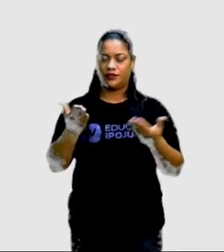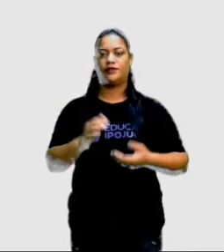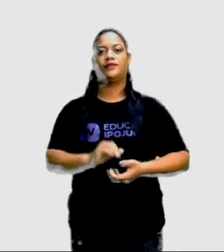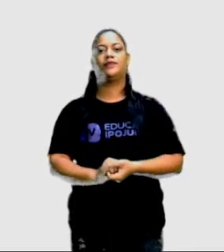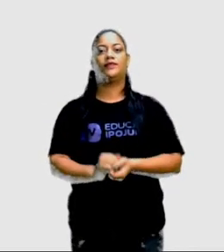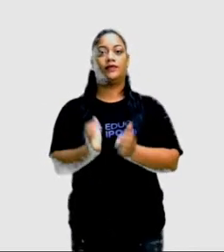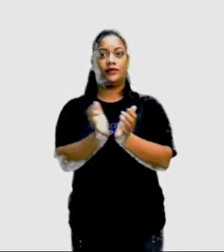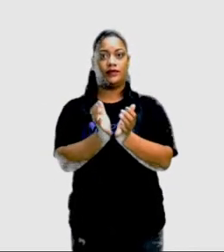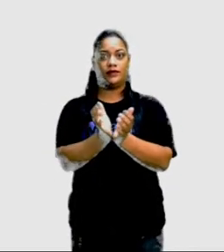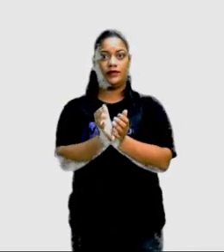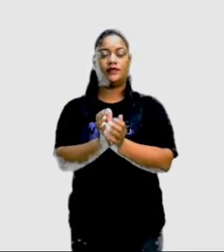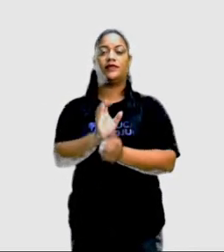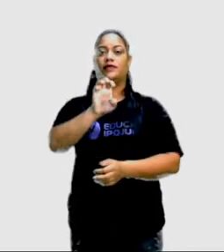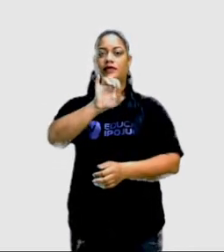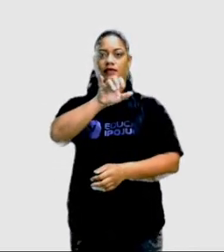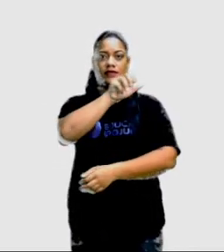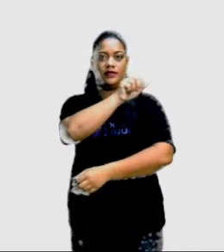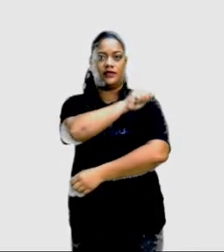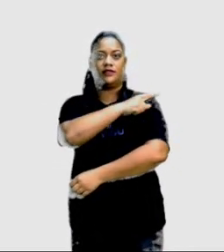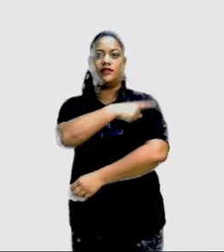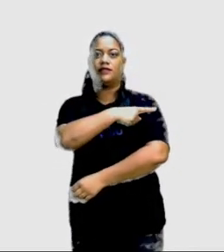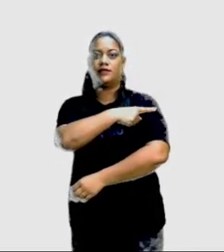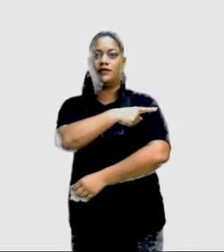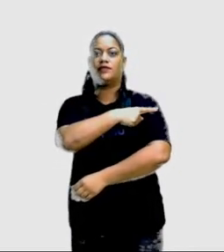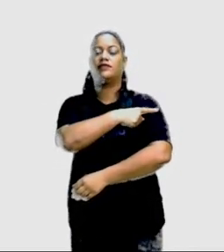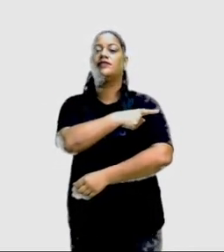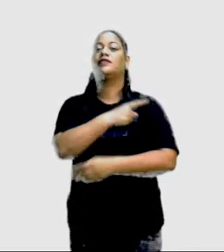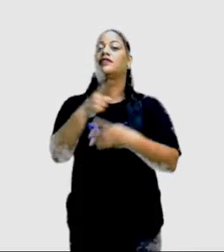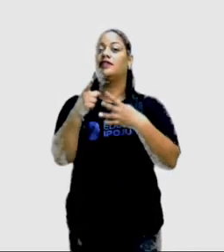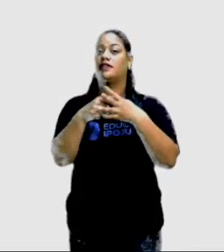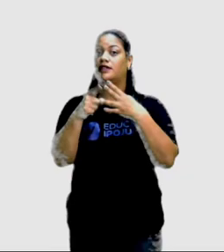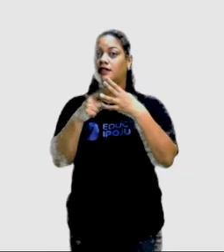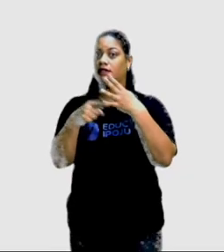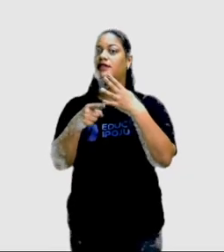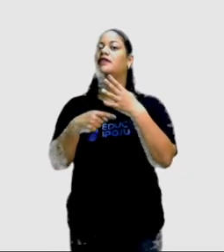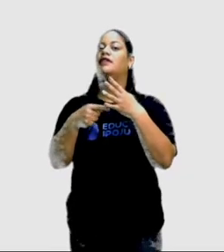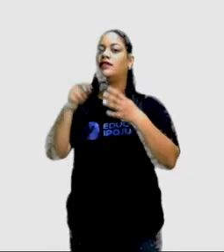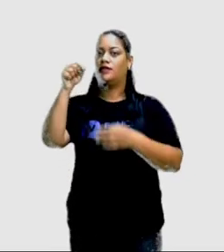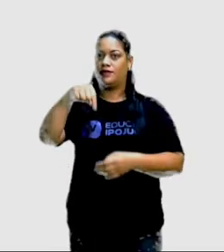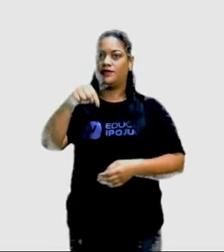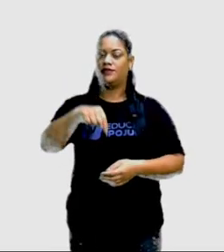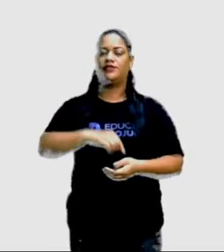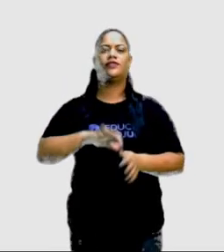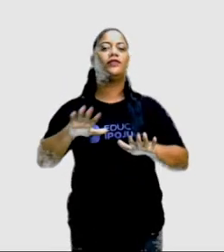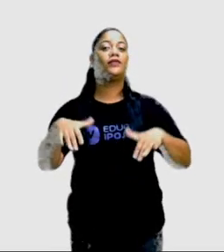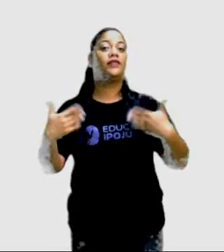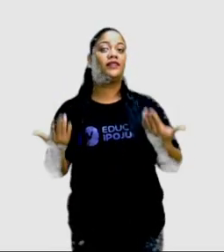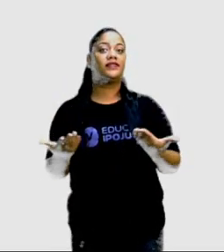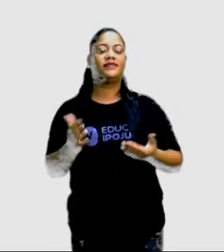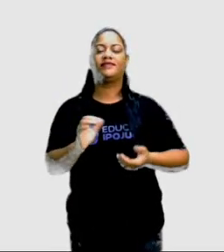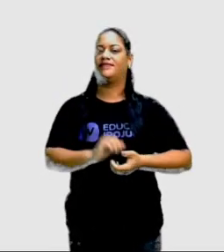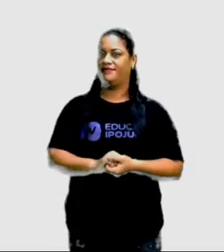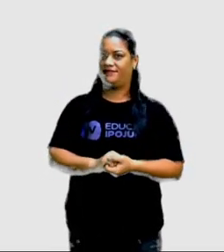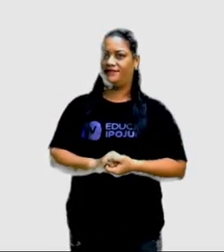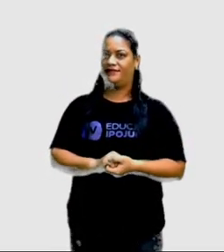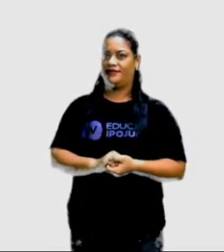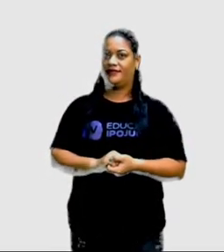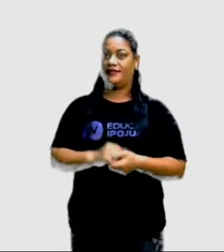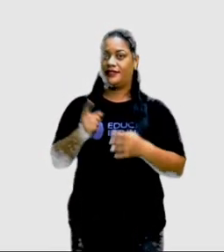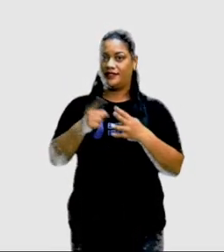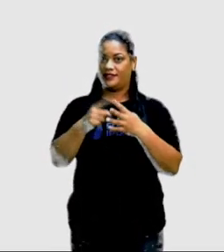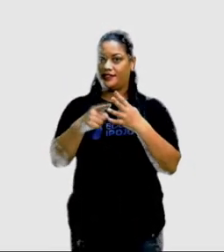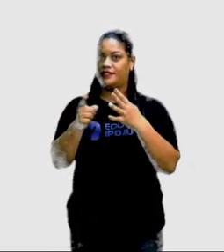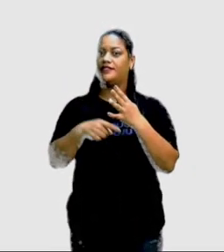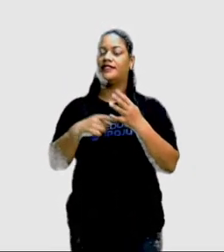a turma é já fase 1 e a nossa data de hoje, que será qual? Não esqueça de datar, que é